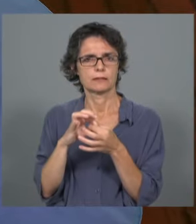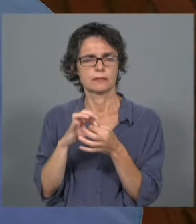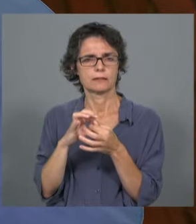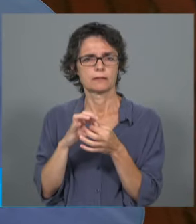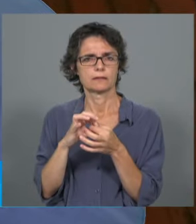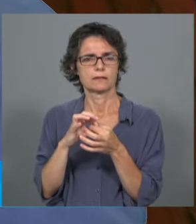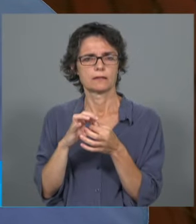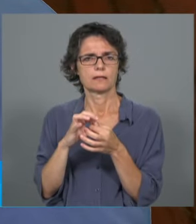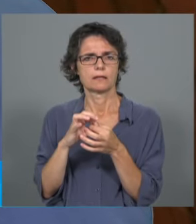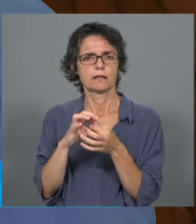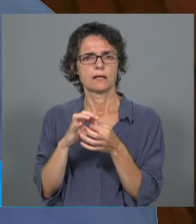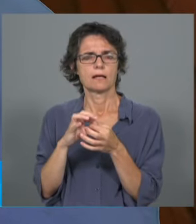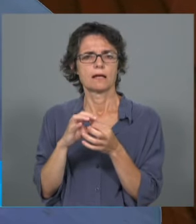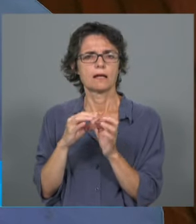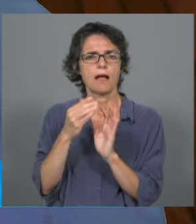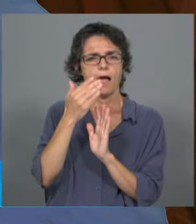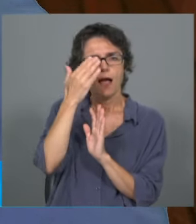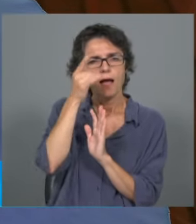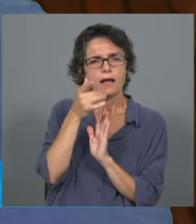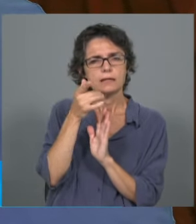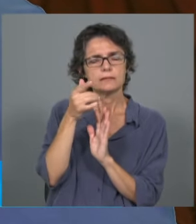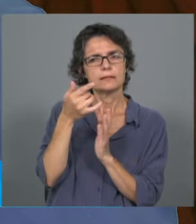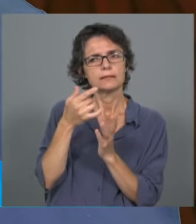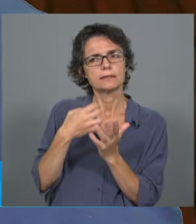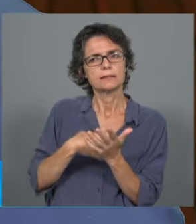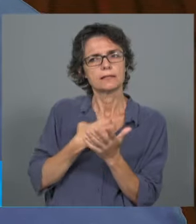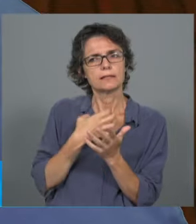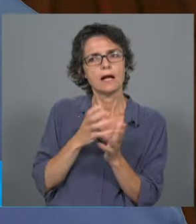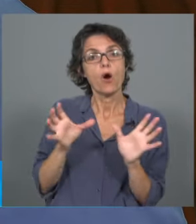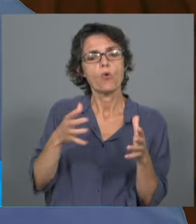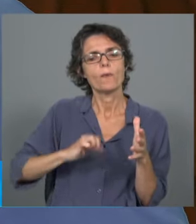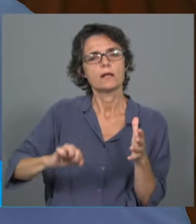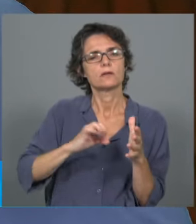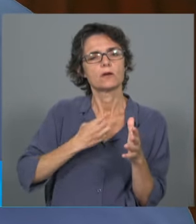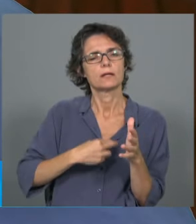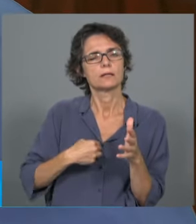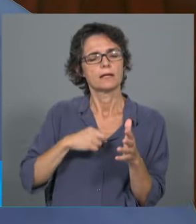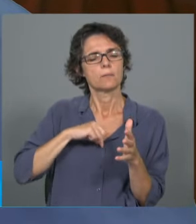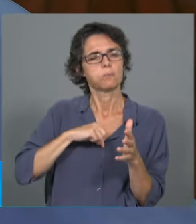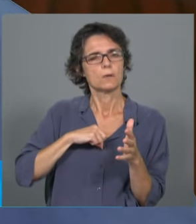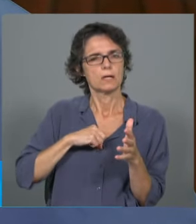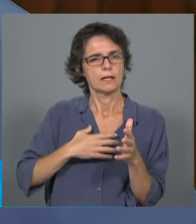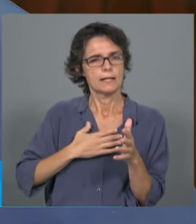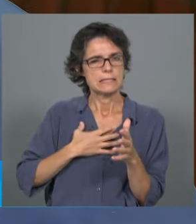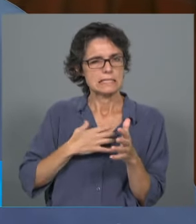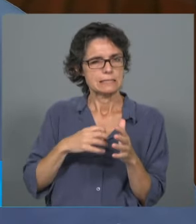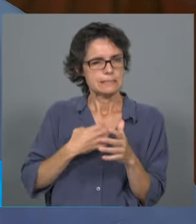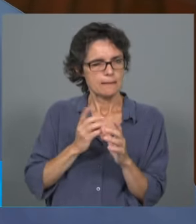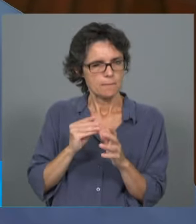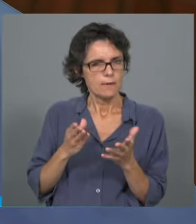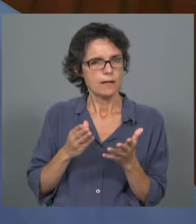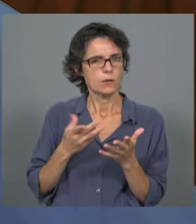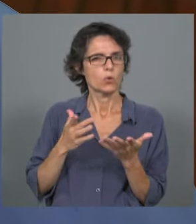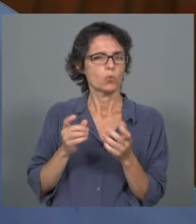percebe que está a entrar no espírito das nossas comunidades cristãs? É algo assim ainda que vem muito de fora,